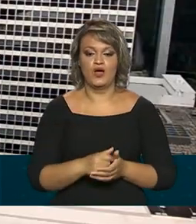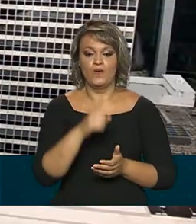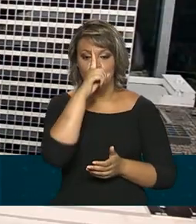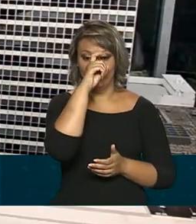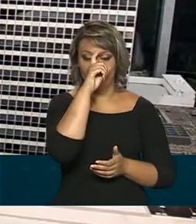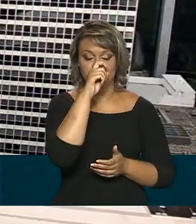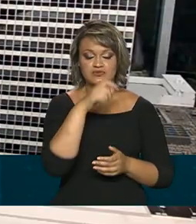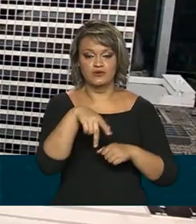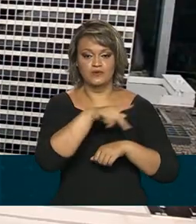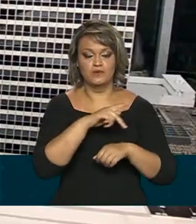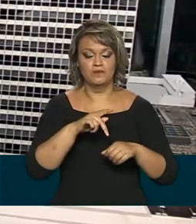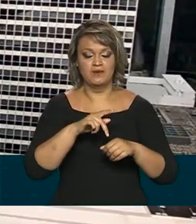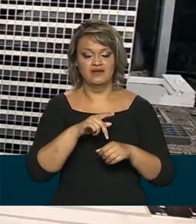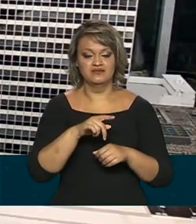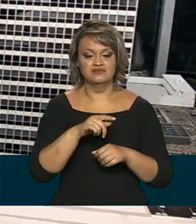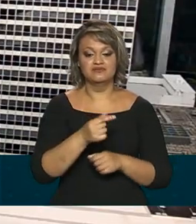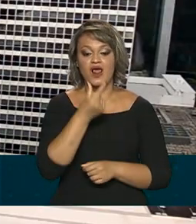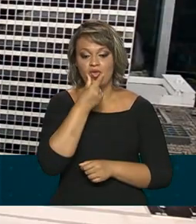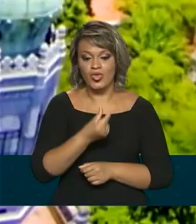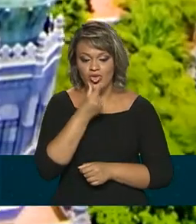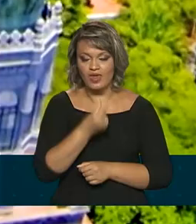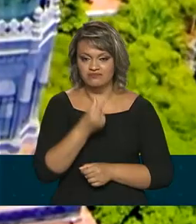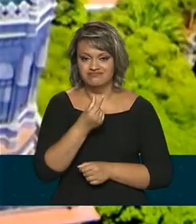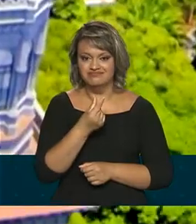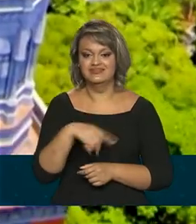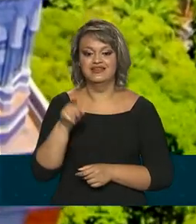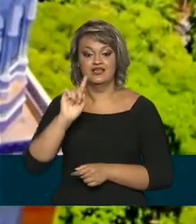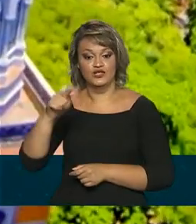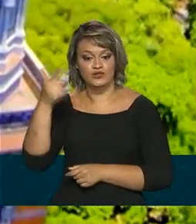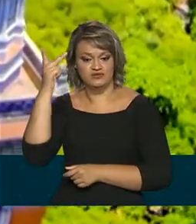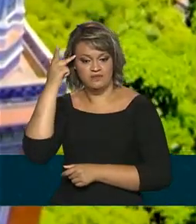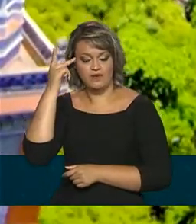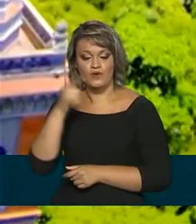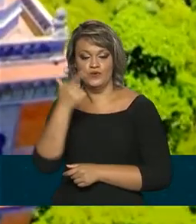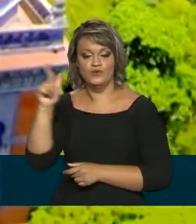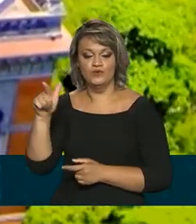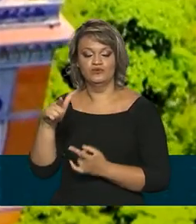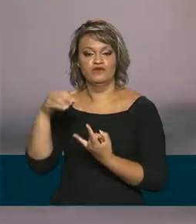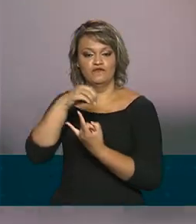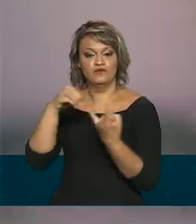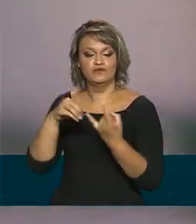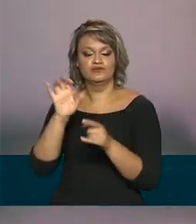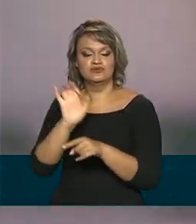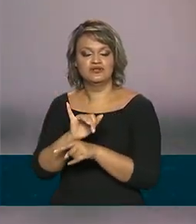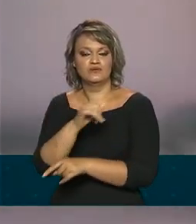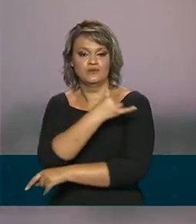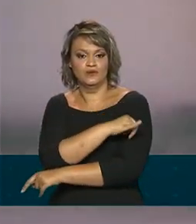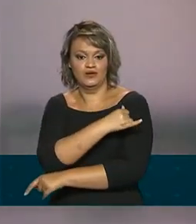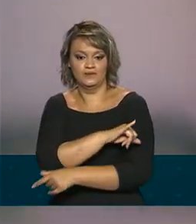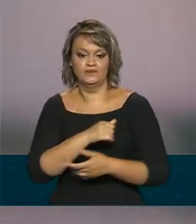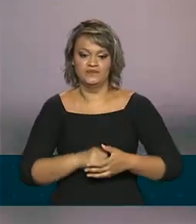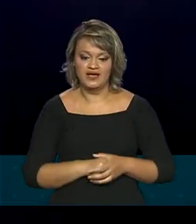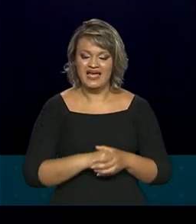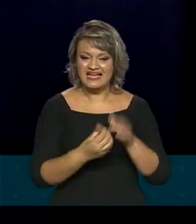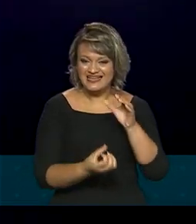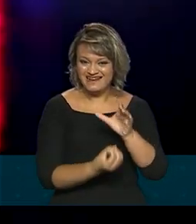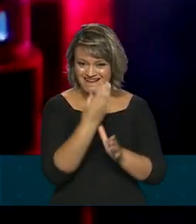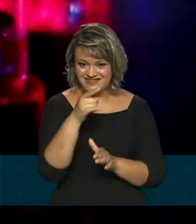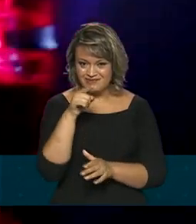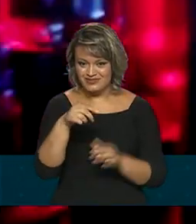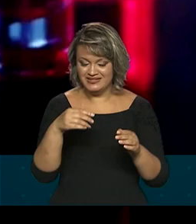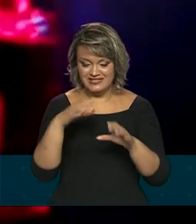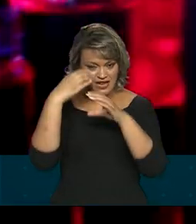no Hospital Israelita Albert Einstein em São Paulo e outro na Fiocruz no Rio de Janeiro a criação do banco vai